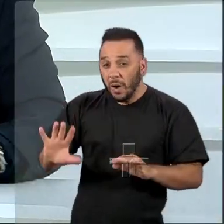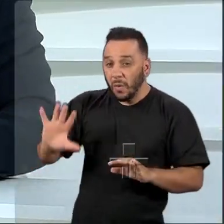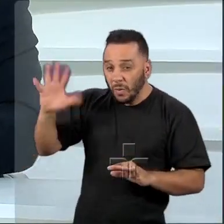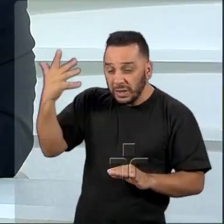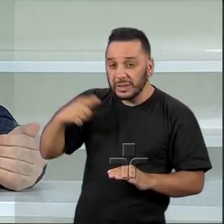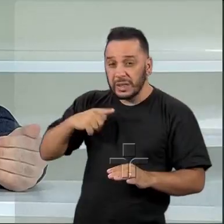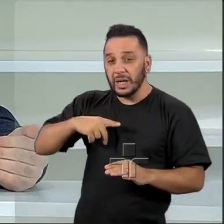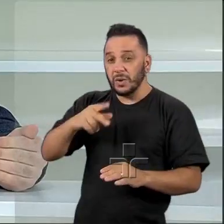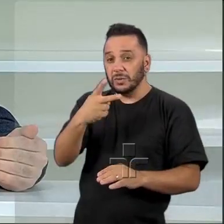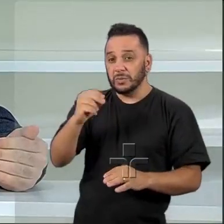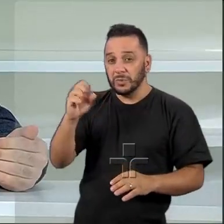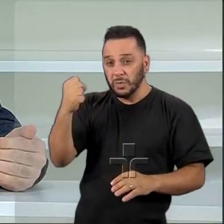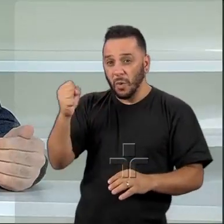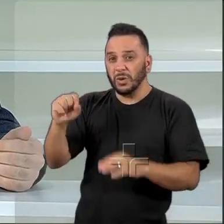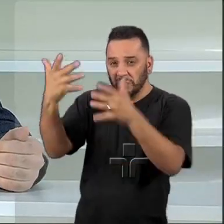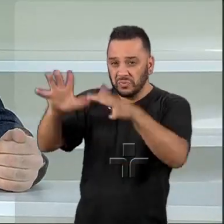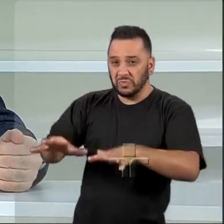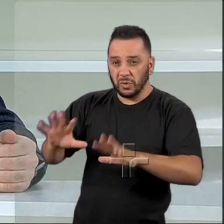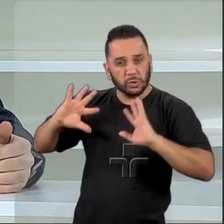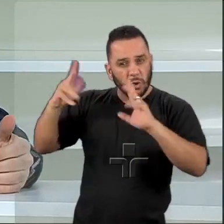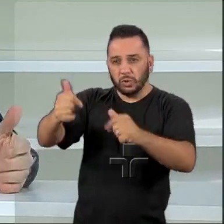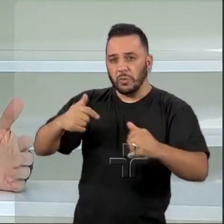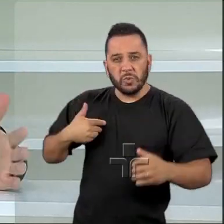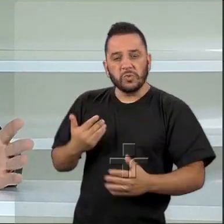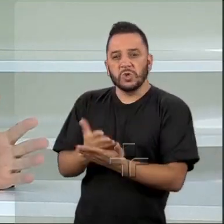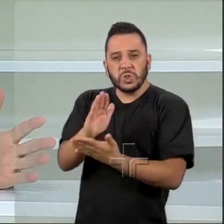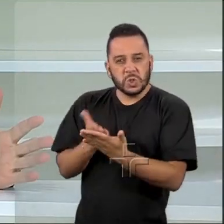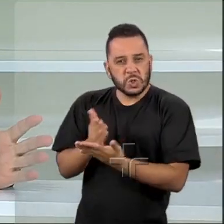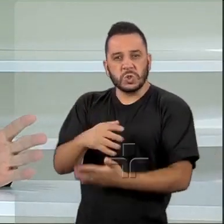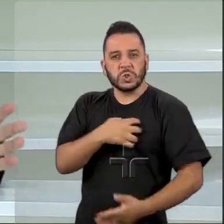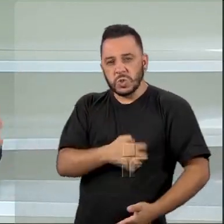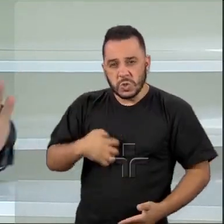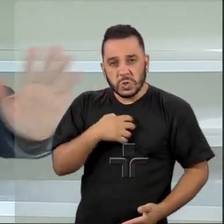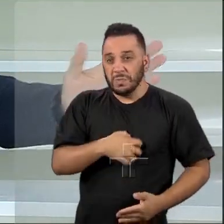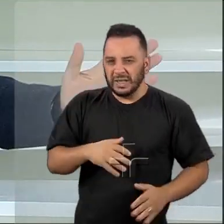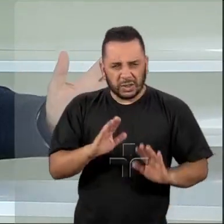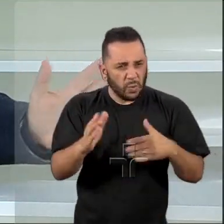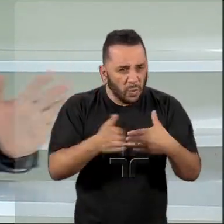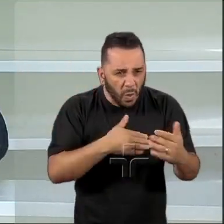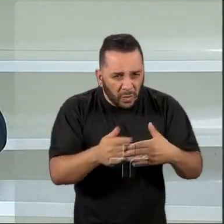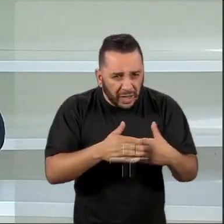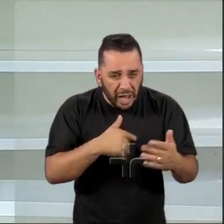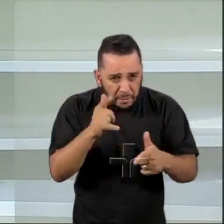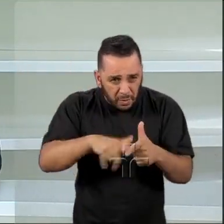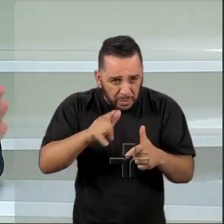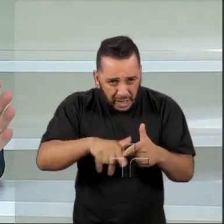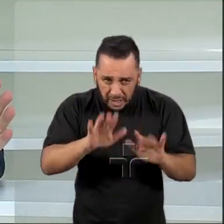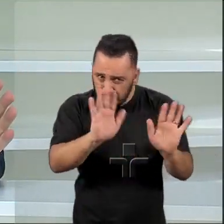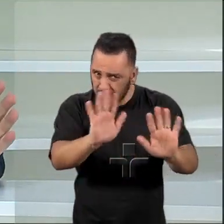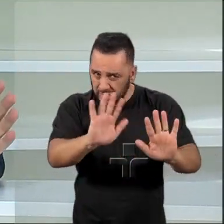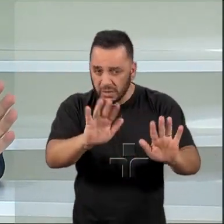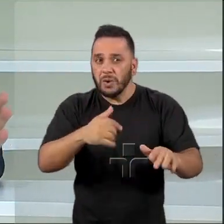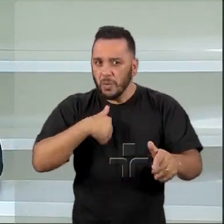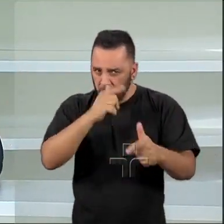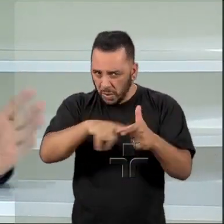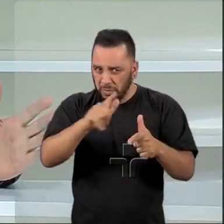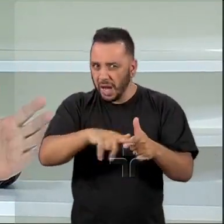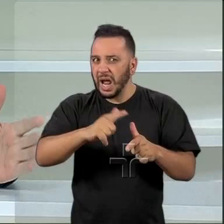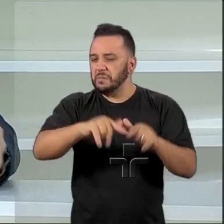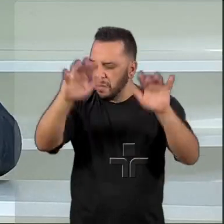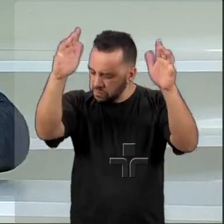não foi melhorou. qualquer quebra. Sim. Não, eu concordo com você. Não foi qualquer quebra. A recessão que a gente teve foi uma coisa brutal.